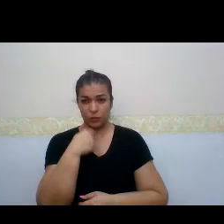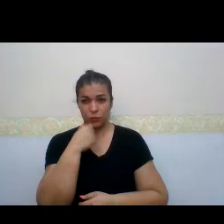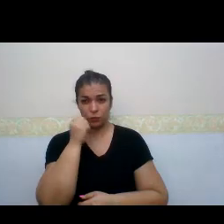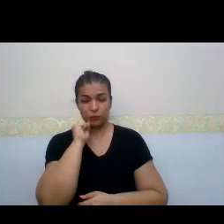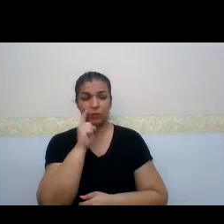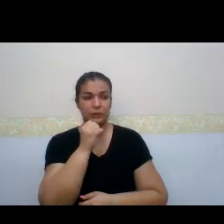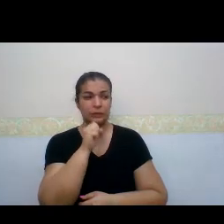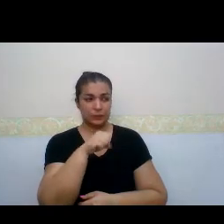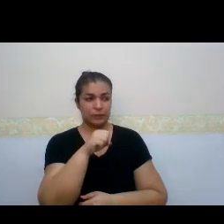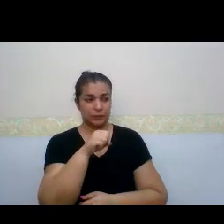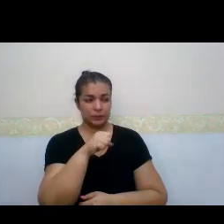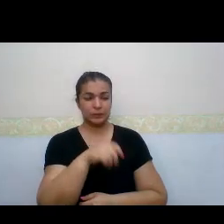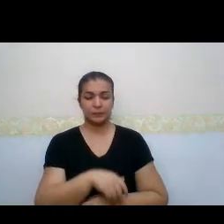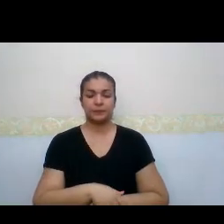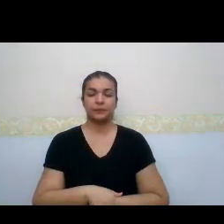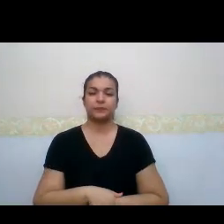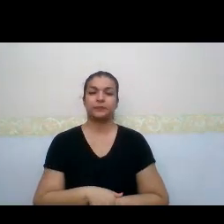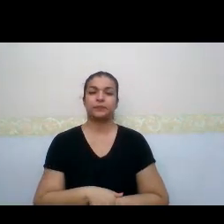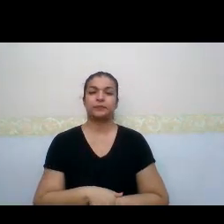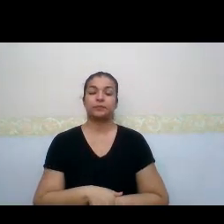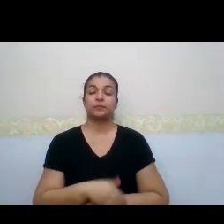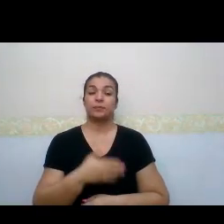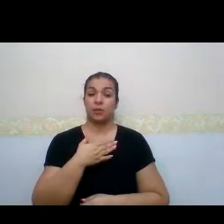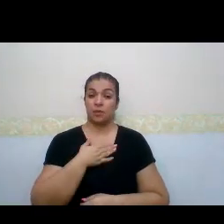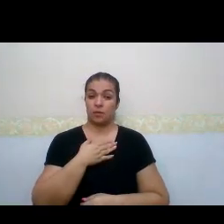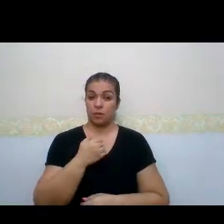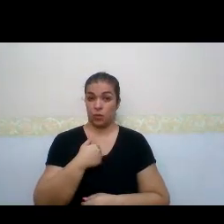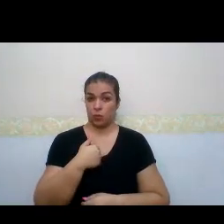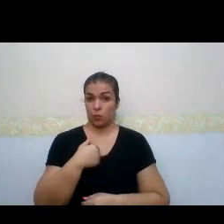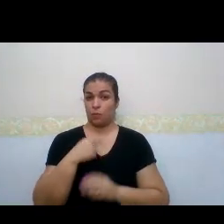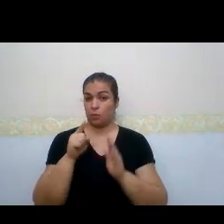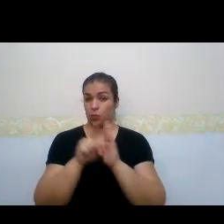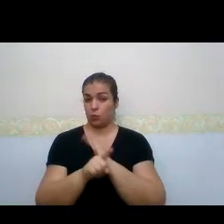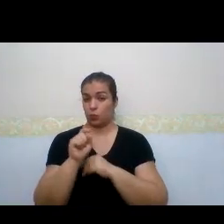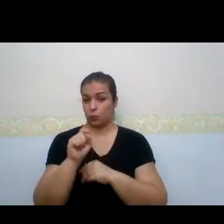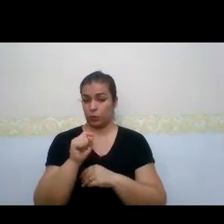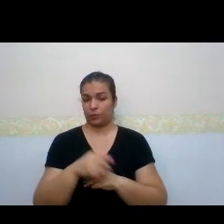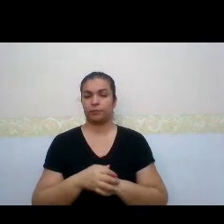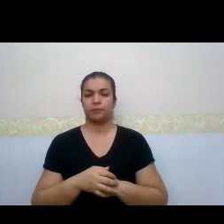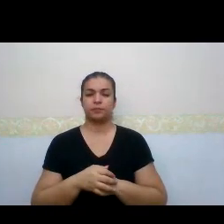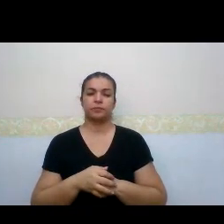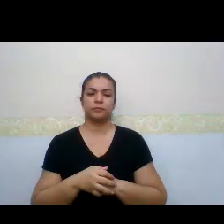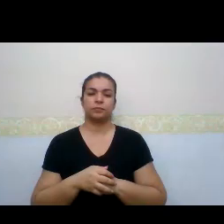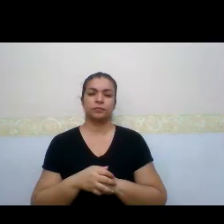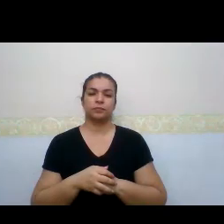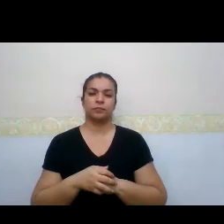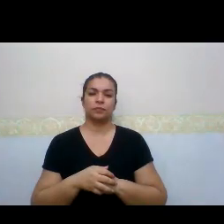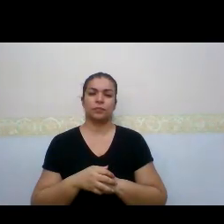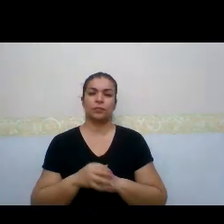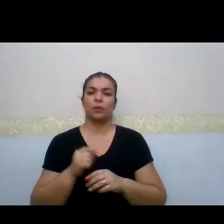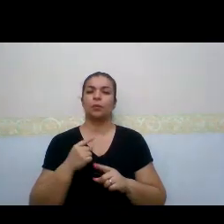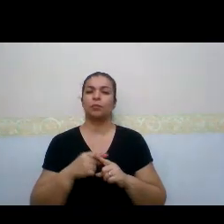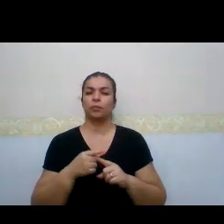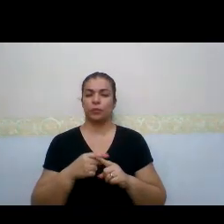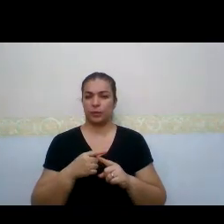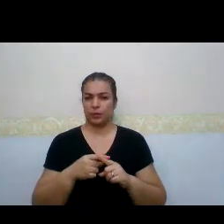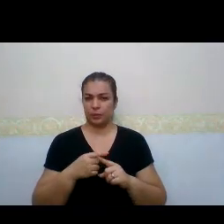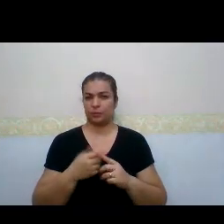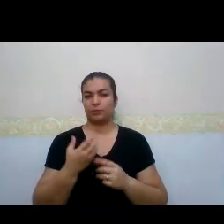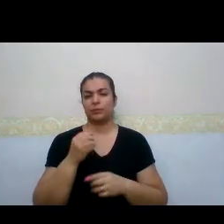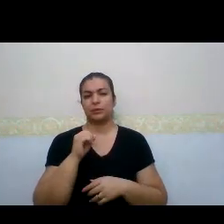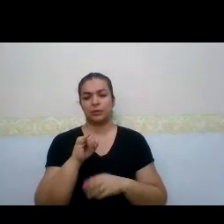desculpa. Está me ouvindo? Tá. Minha pergunta é a seguinte: por que que, quando uma escola